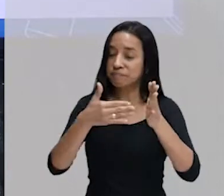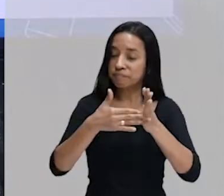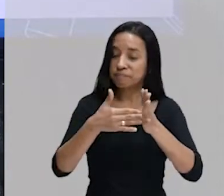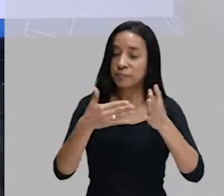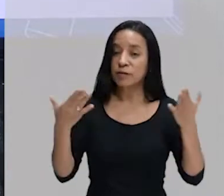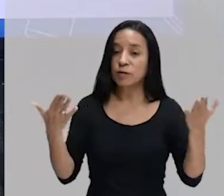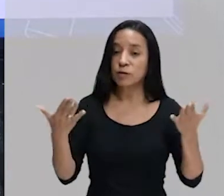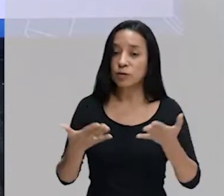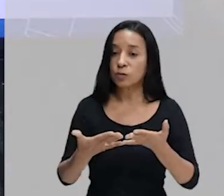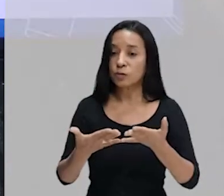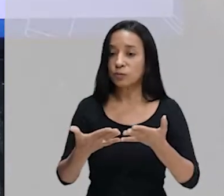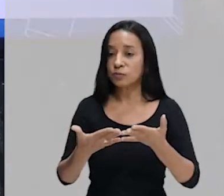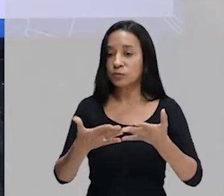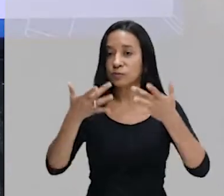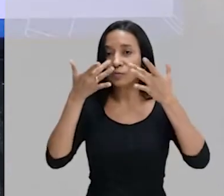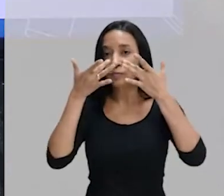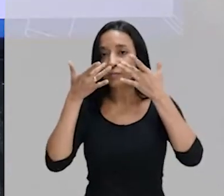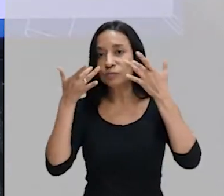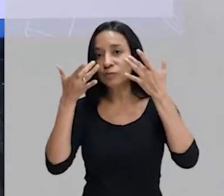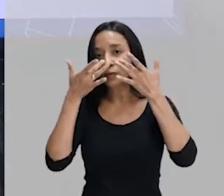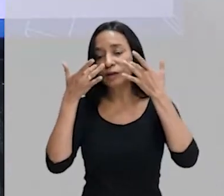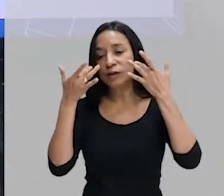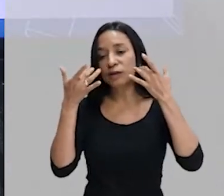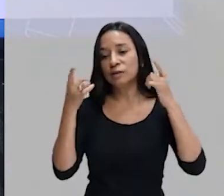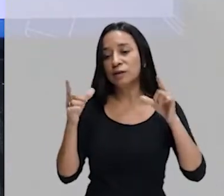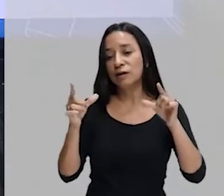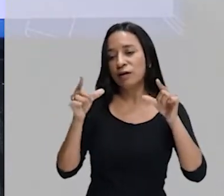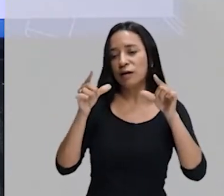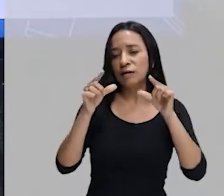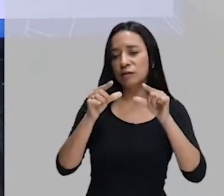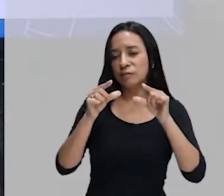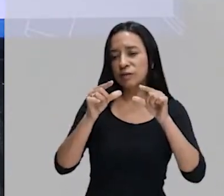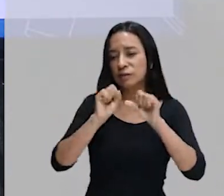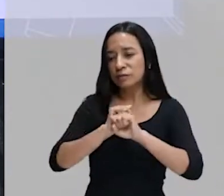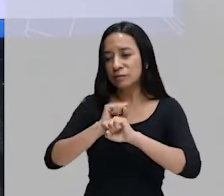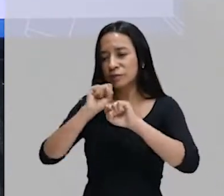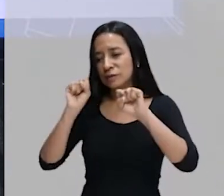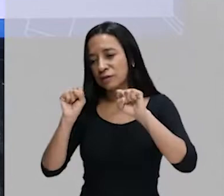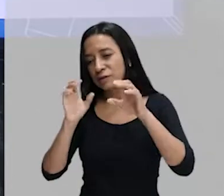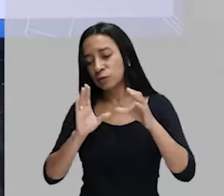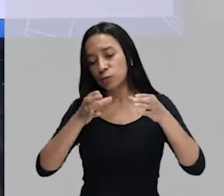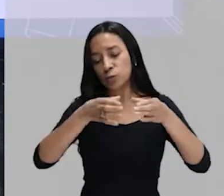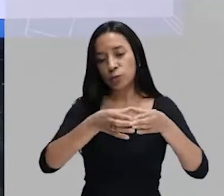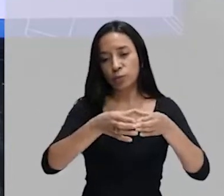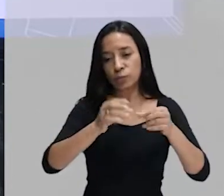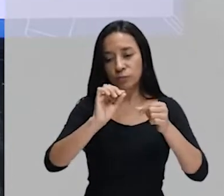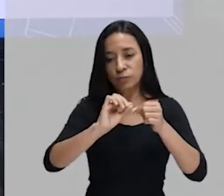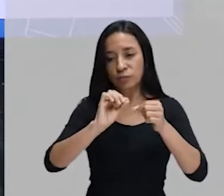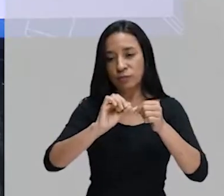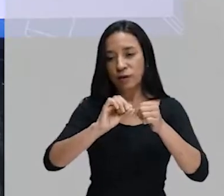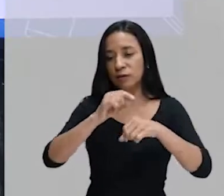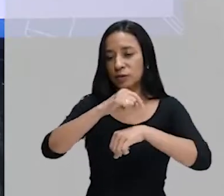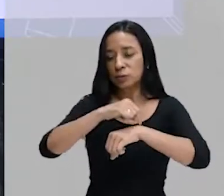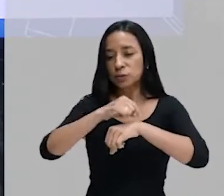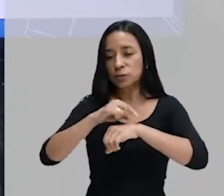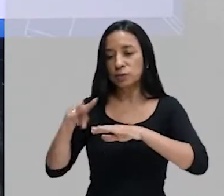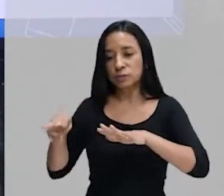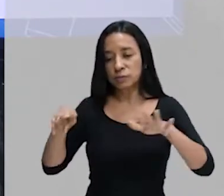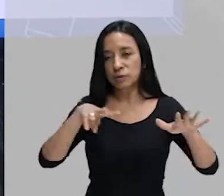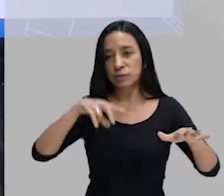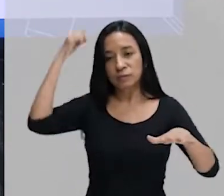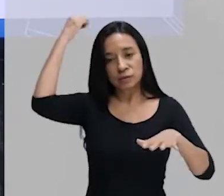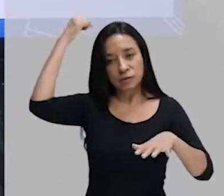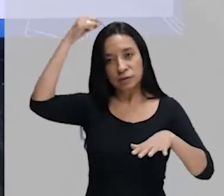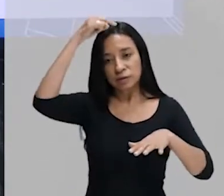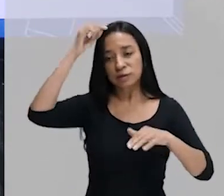hoje os teatros, né, as pequenas e grandes companhias, fazem no período da Semana Santa todo aquele